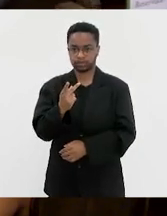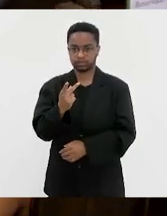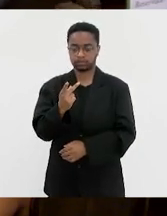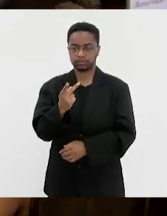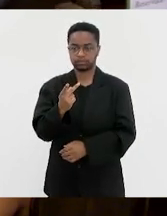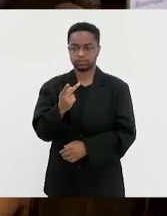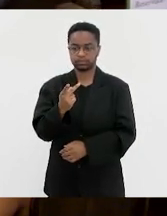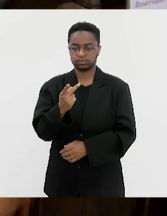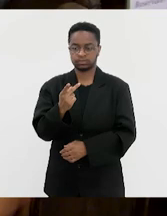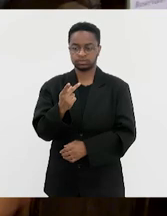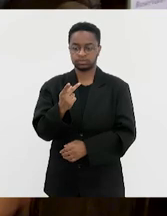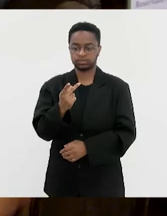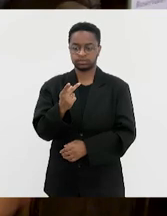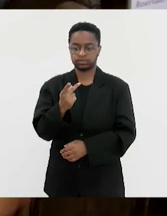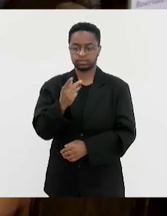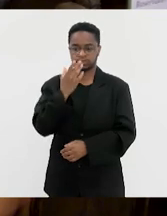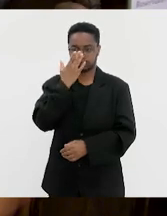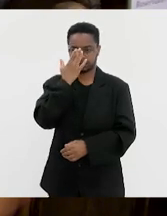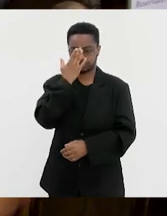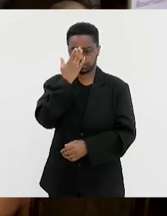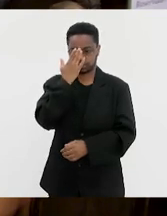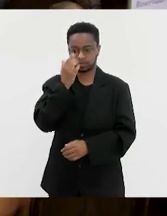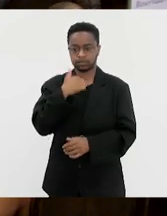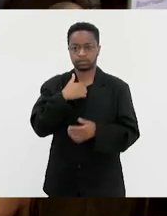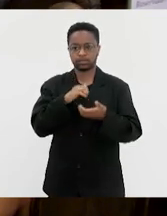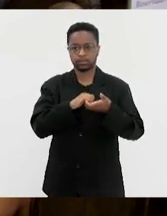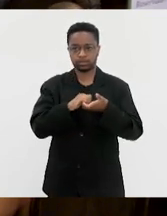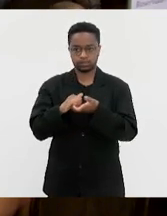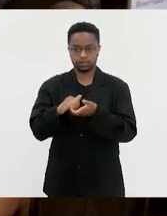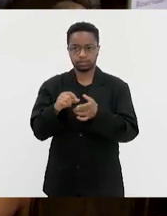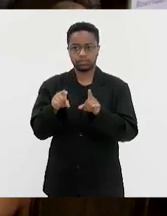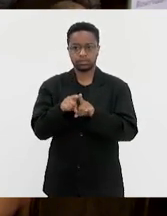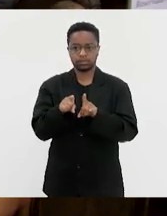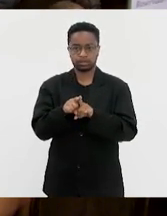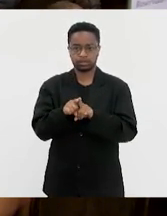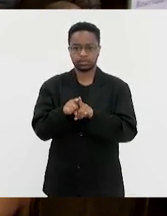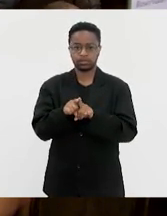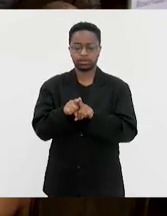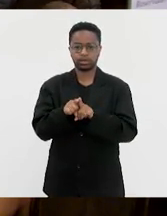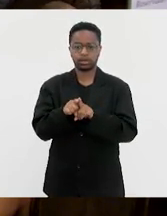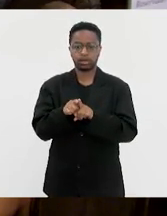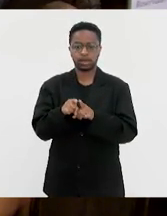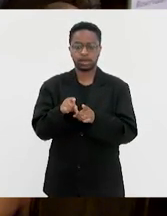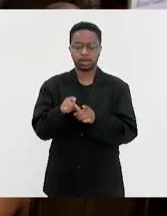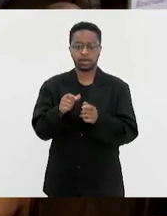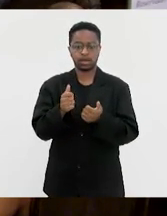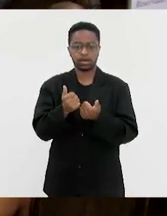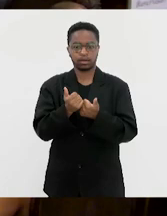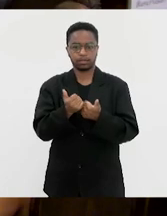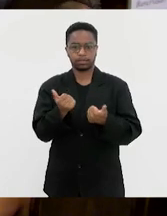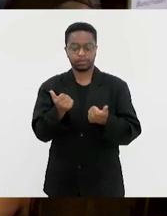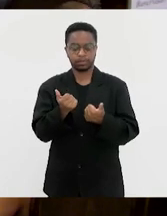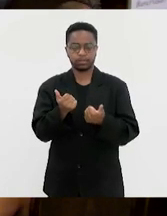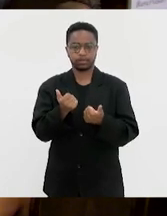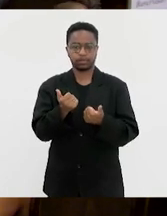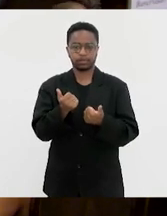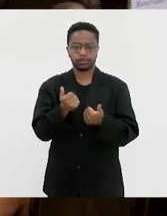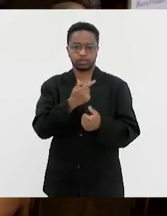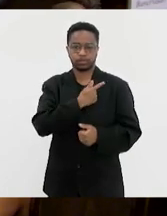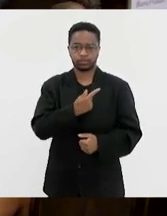falar um pouquinho do. Saudar aí o Rodrigo Castro, assessor especial do governador, meu sobrinho. Vai, Marcelo.